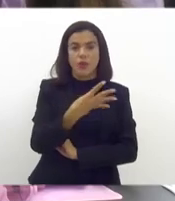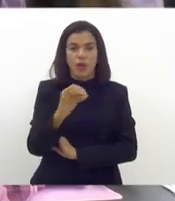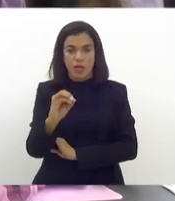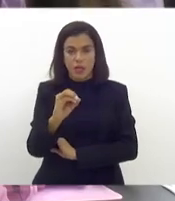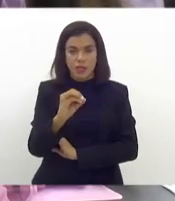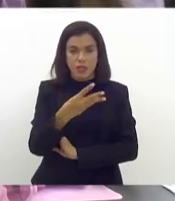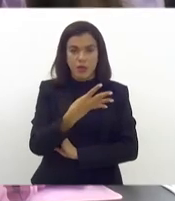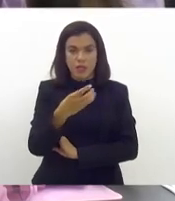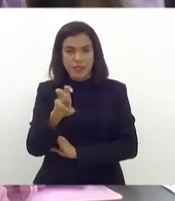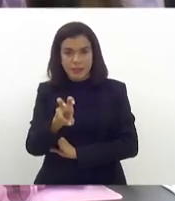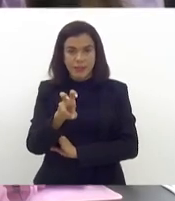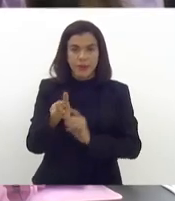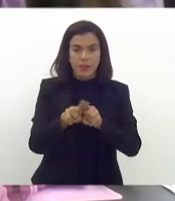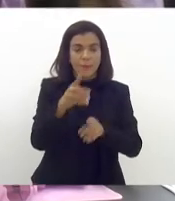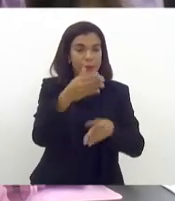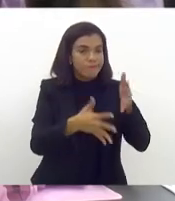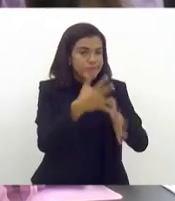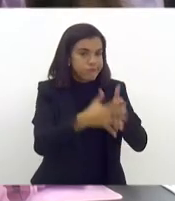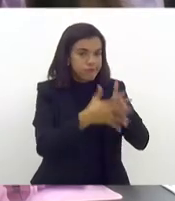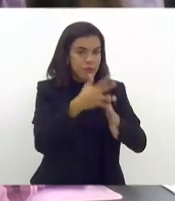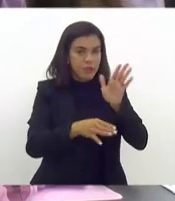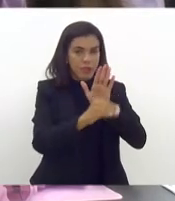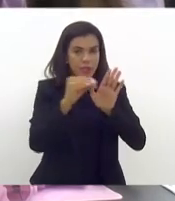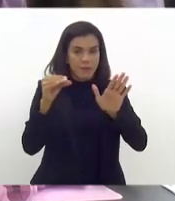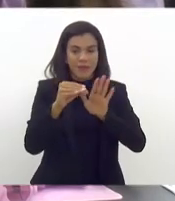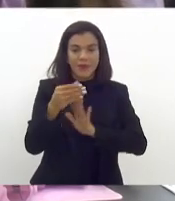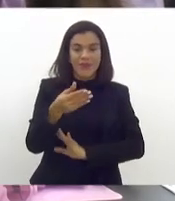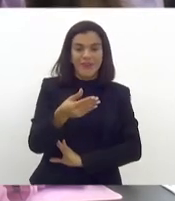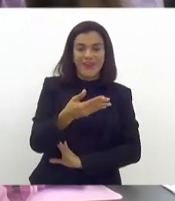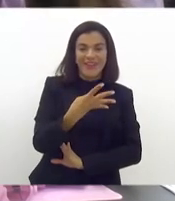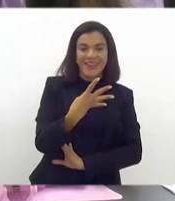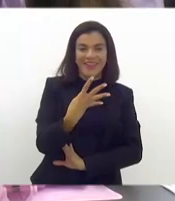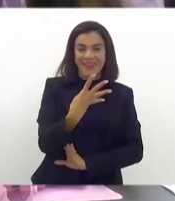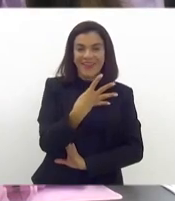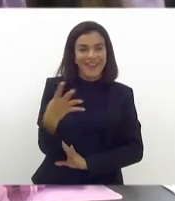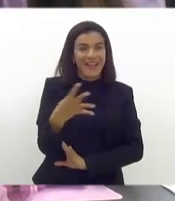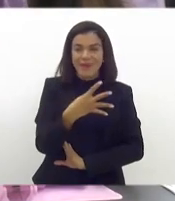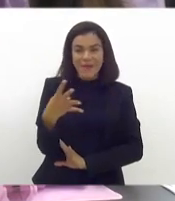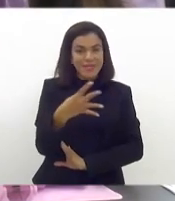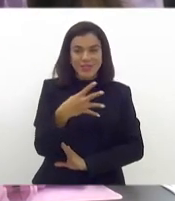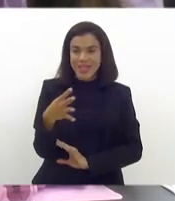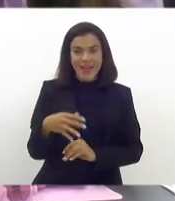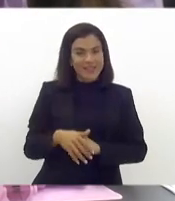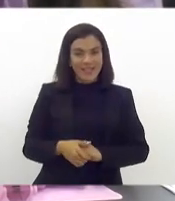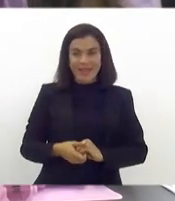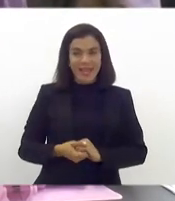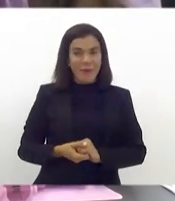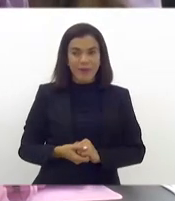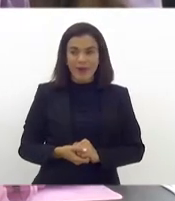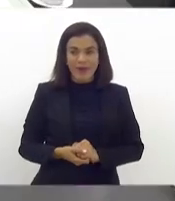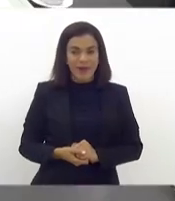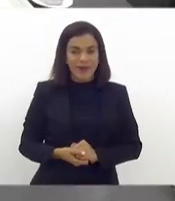e 45. E prejudicada a emenda 46 pela aprovação da emenda 24, concluindo por substitutiva.